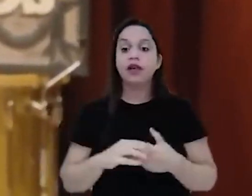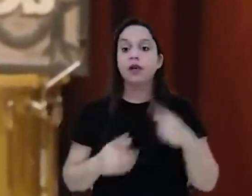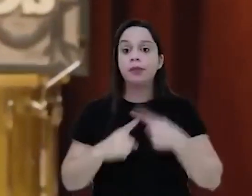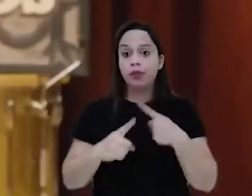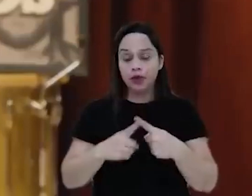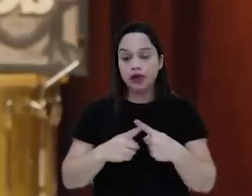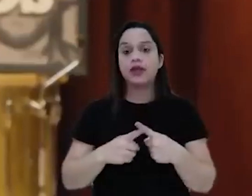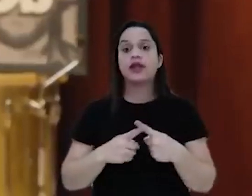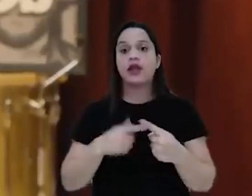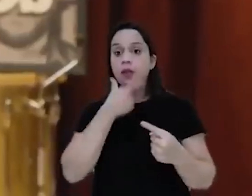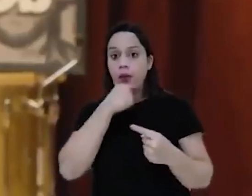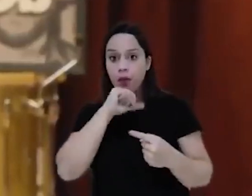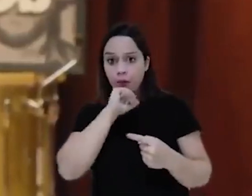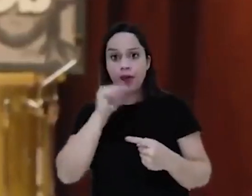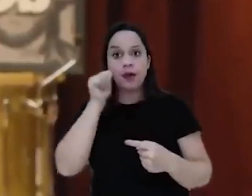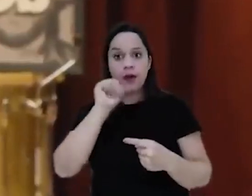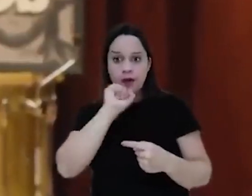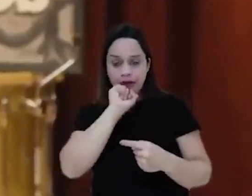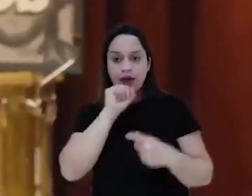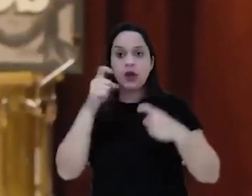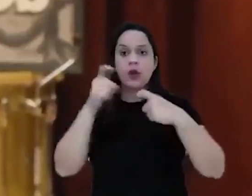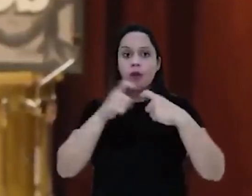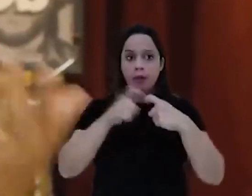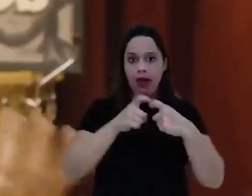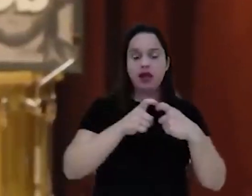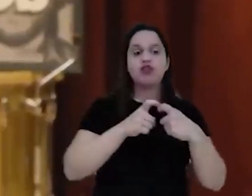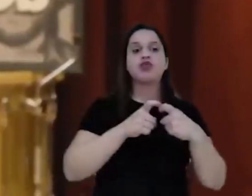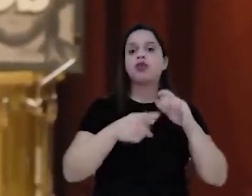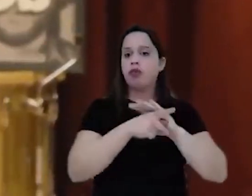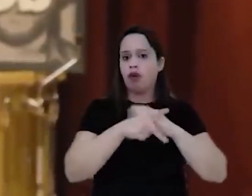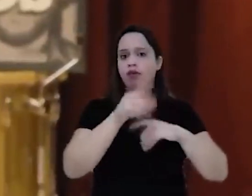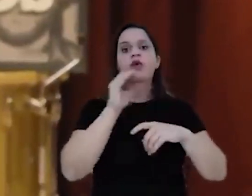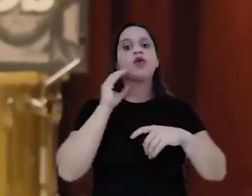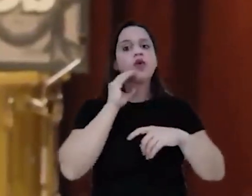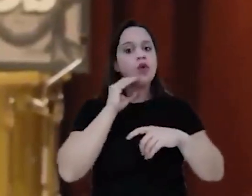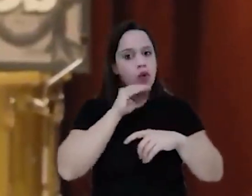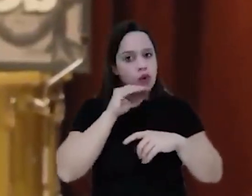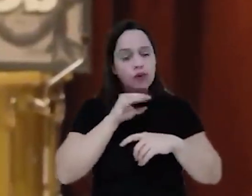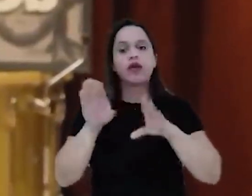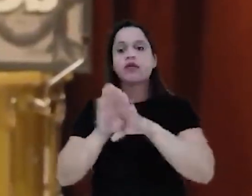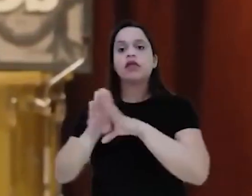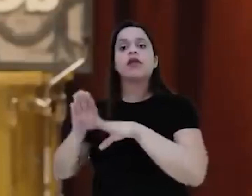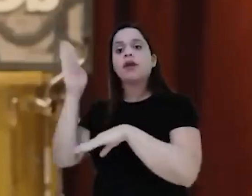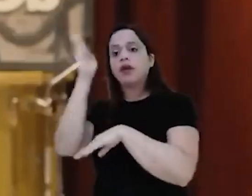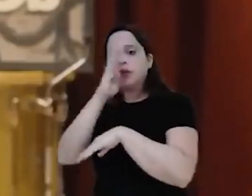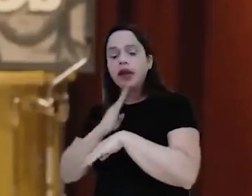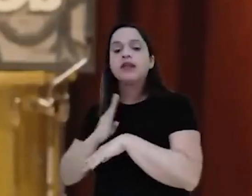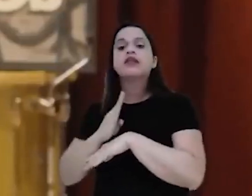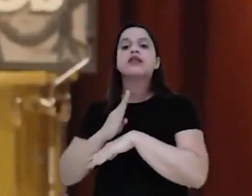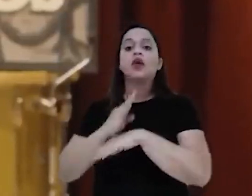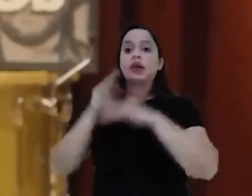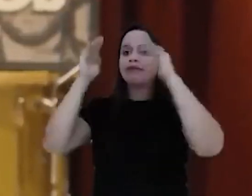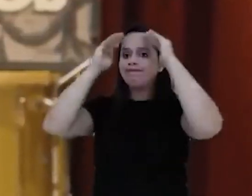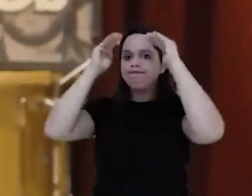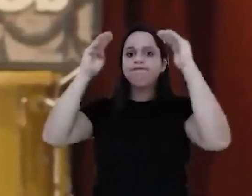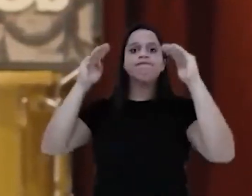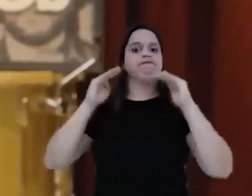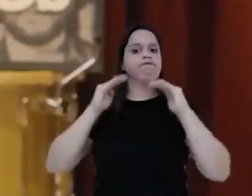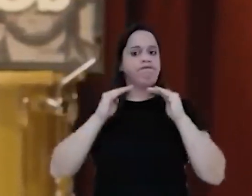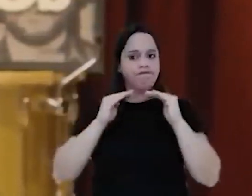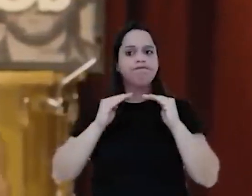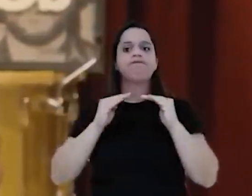que os meus pais e os médicos quer que estavam de tantos os colombianos com os brasileiros médicos brasileiros eles